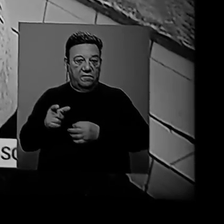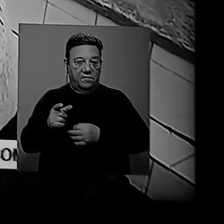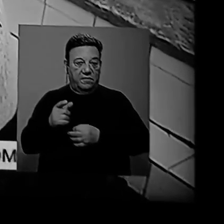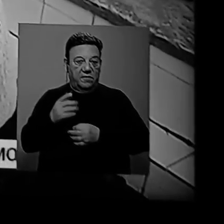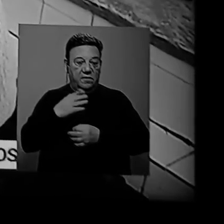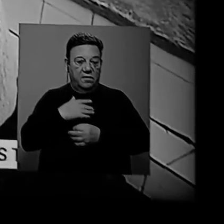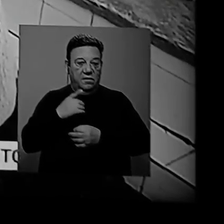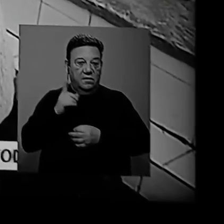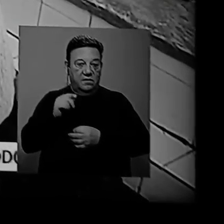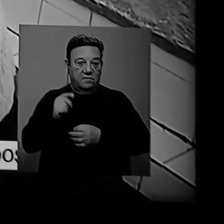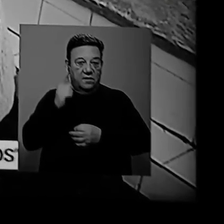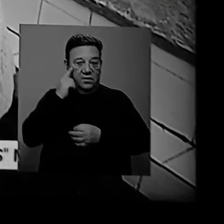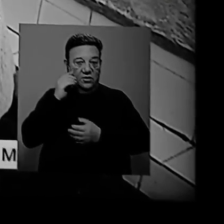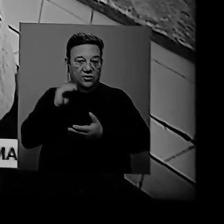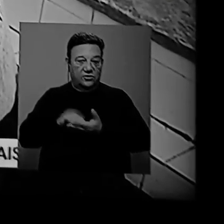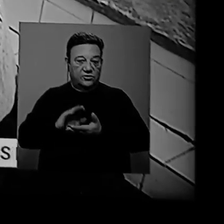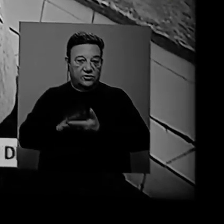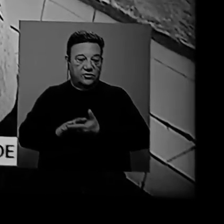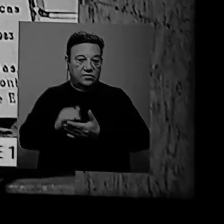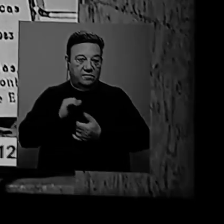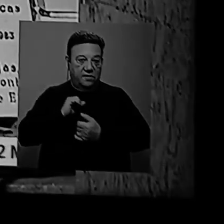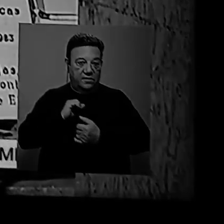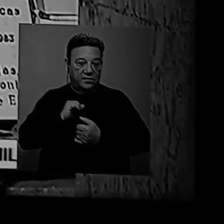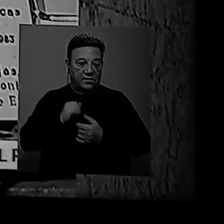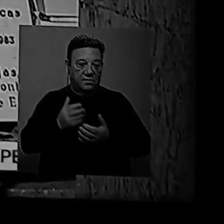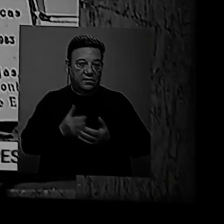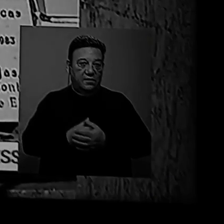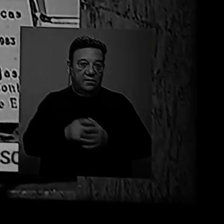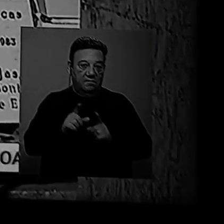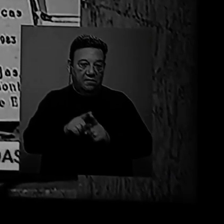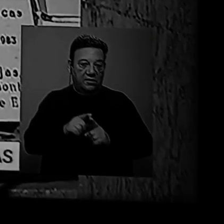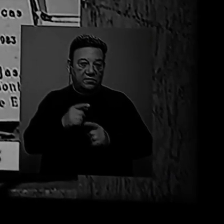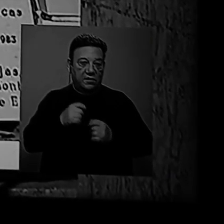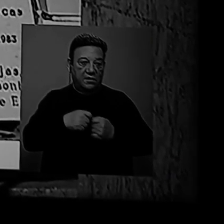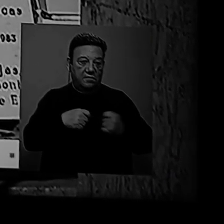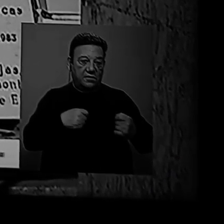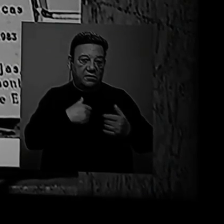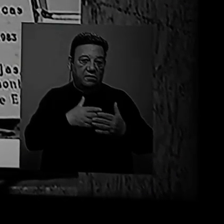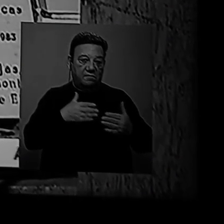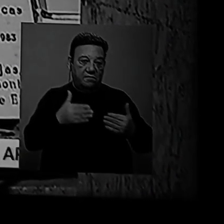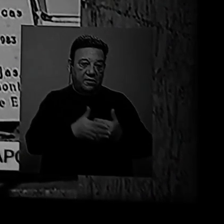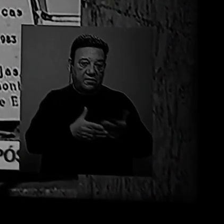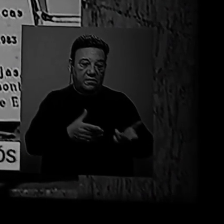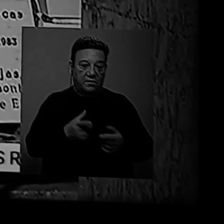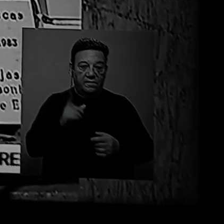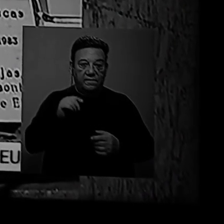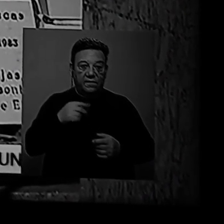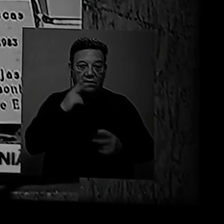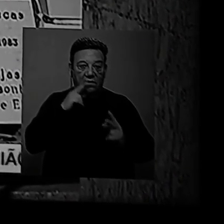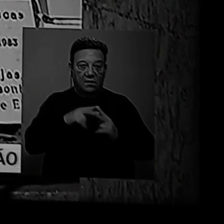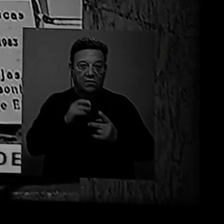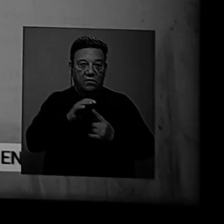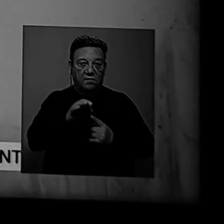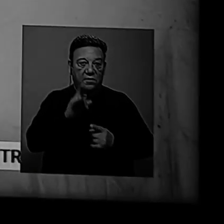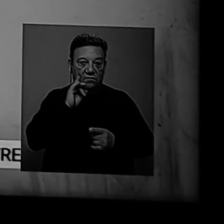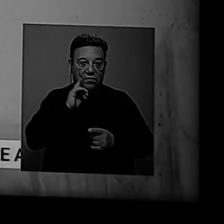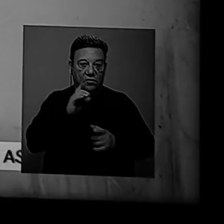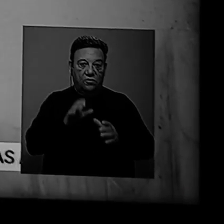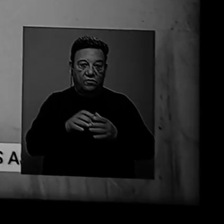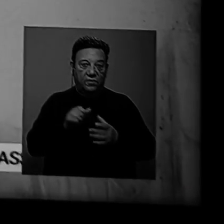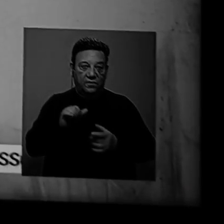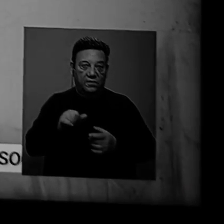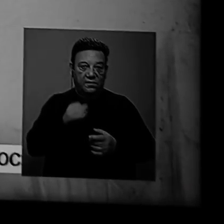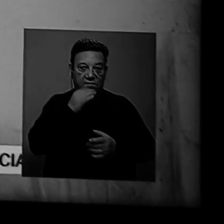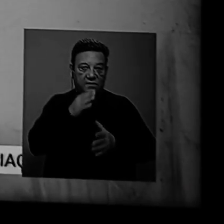queriam ficar também com esses registros para si, mesmo na dimensão da morte. Encontramos aqui também um elemento importante para a comunidade